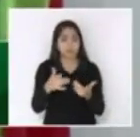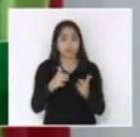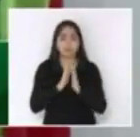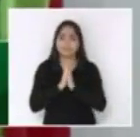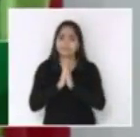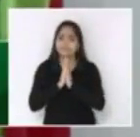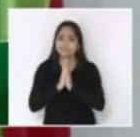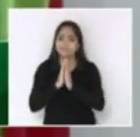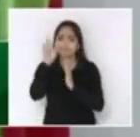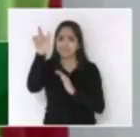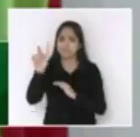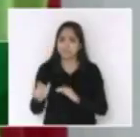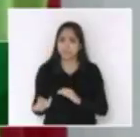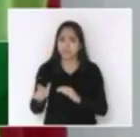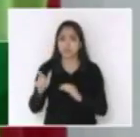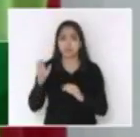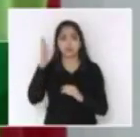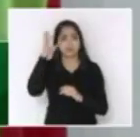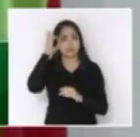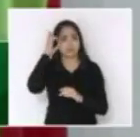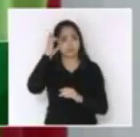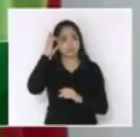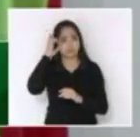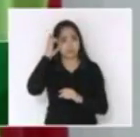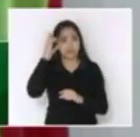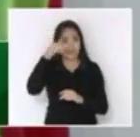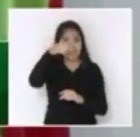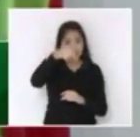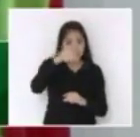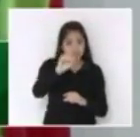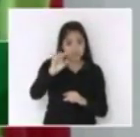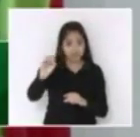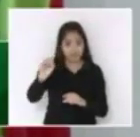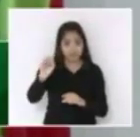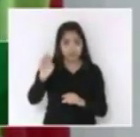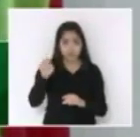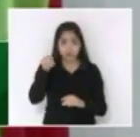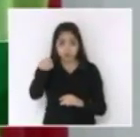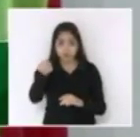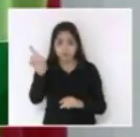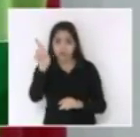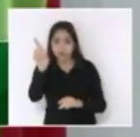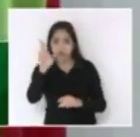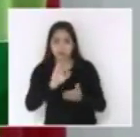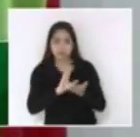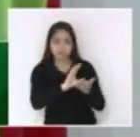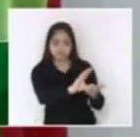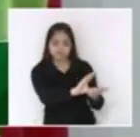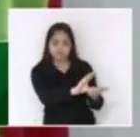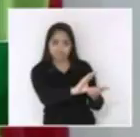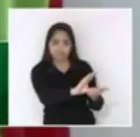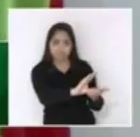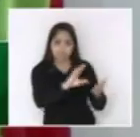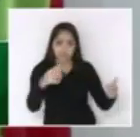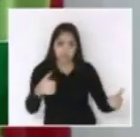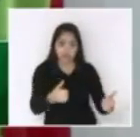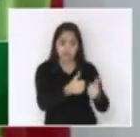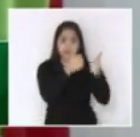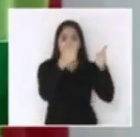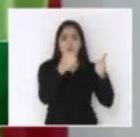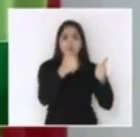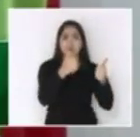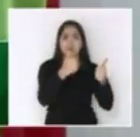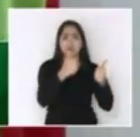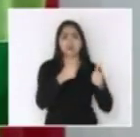governador do estado, para que esses 700 mil reais previstos para serem investidos na Oktoberfest, a Oktober pode